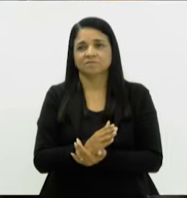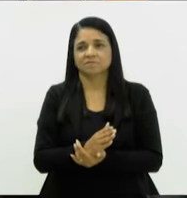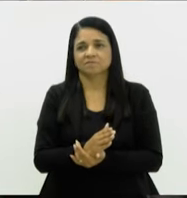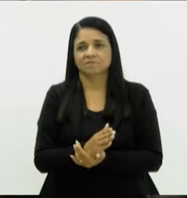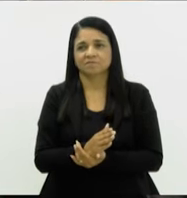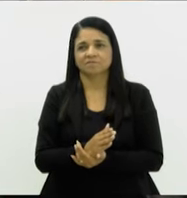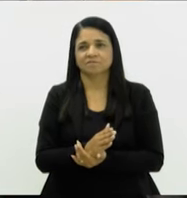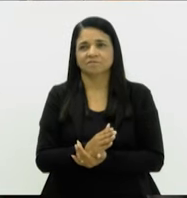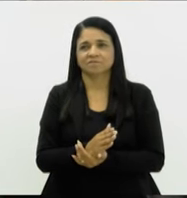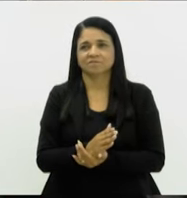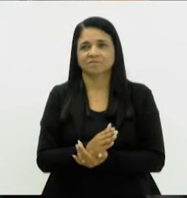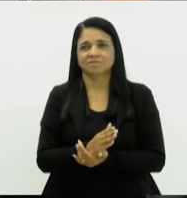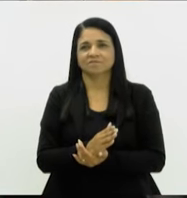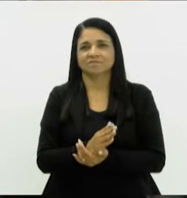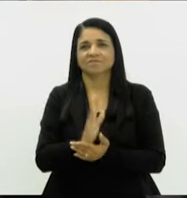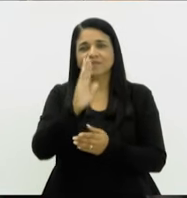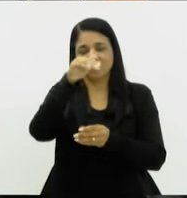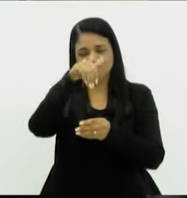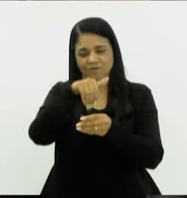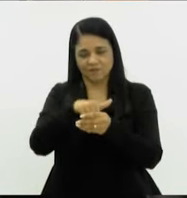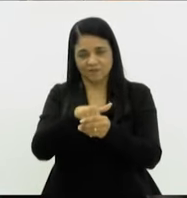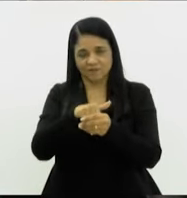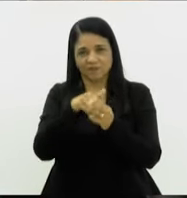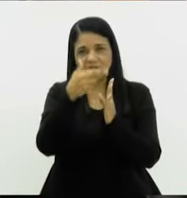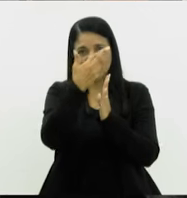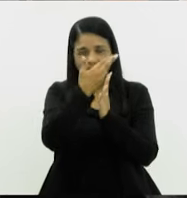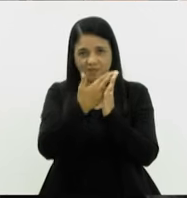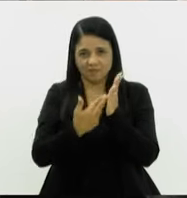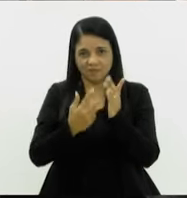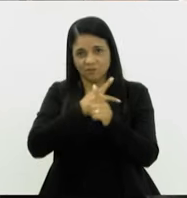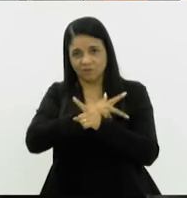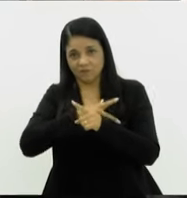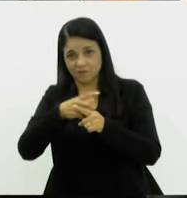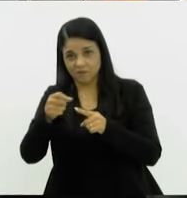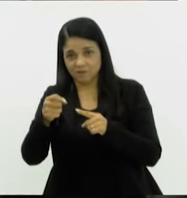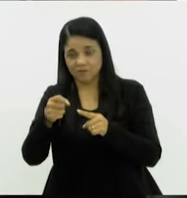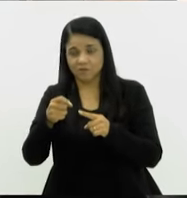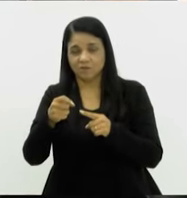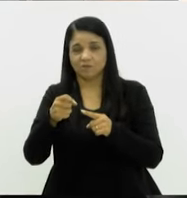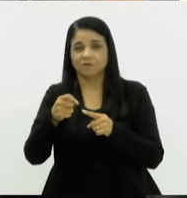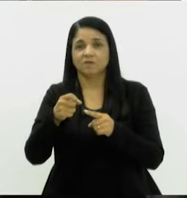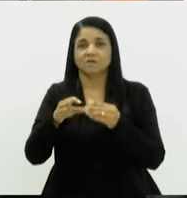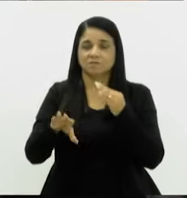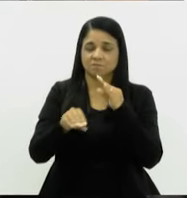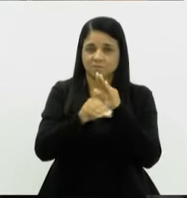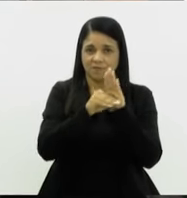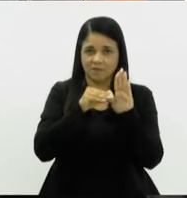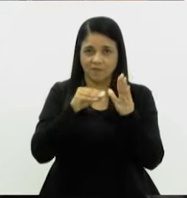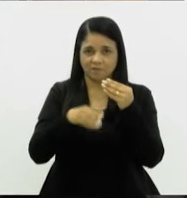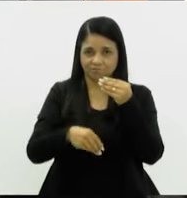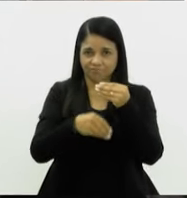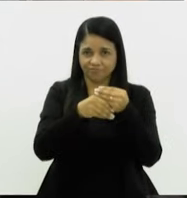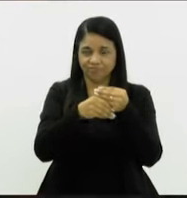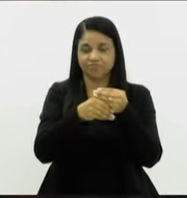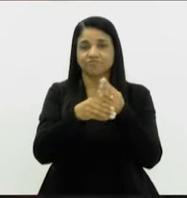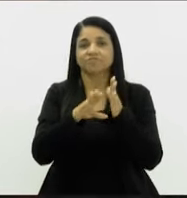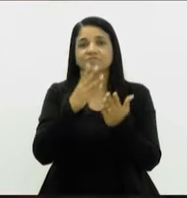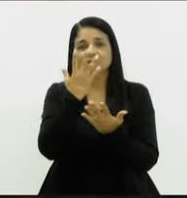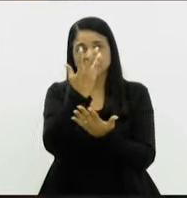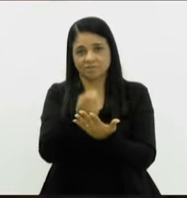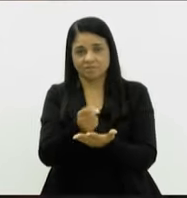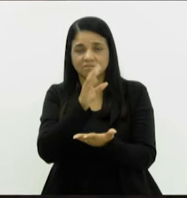Quê? Em votação a redação do vencido assim emendado. Os senhores que